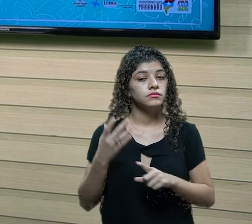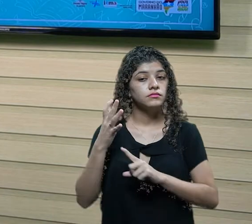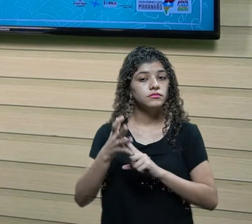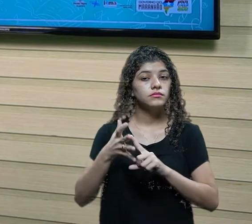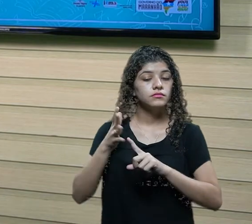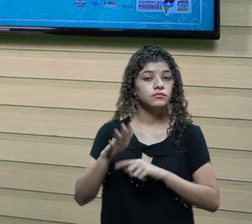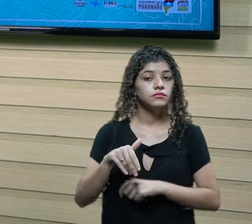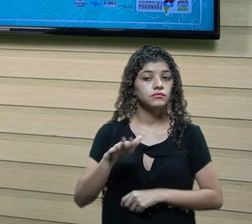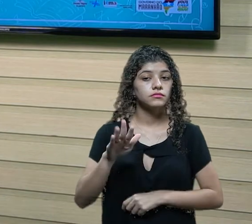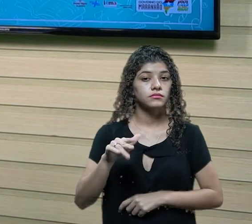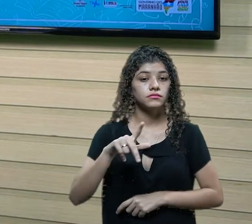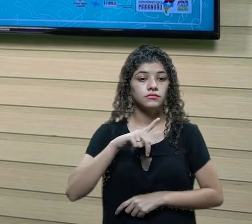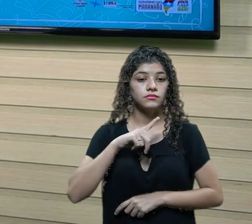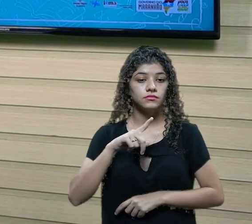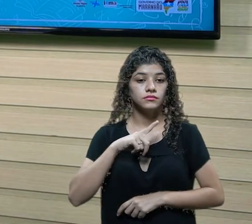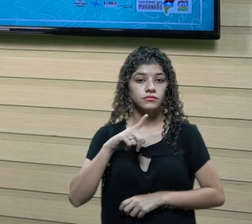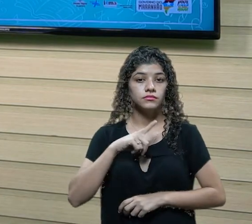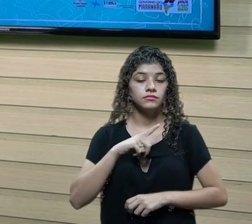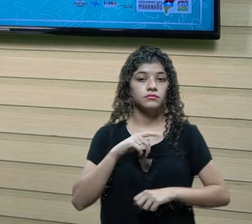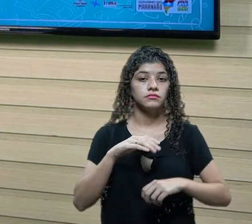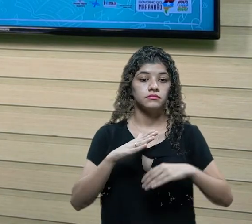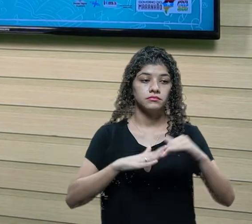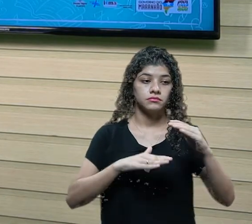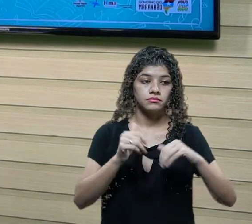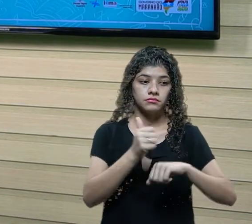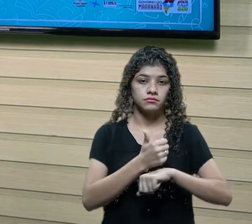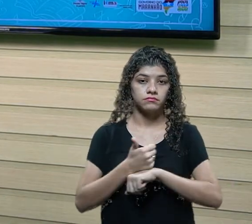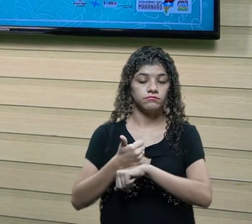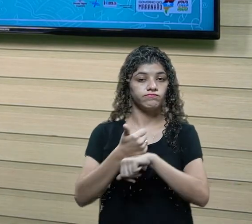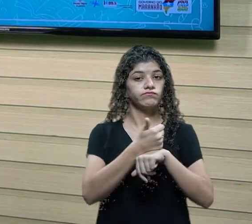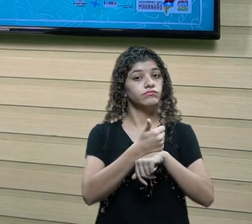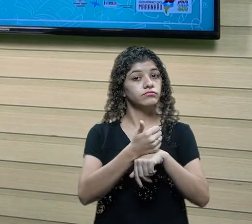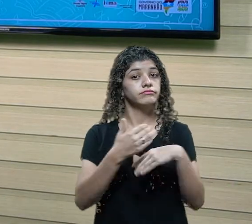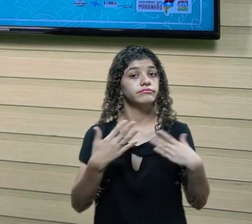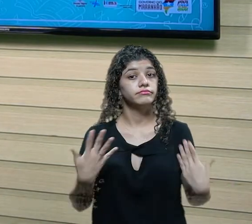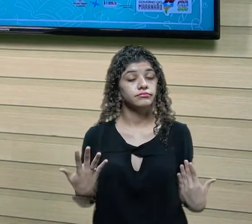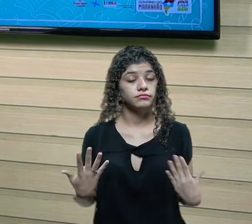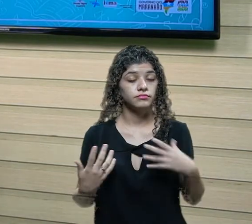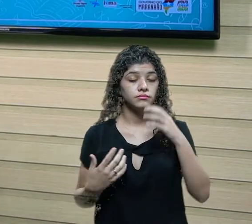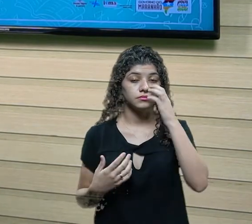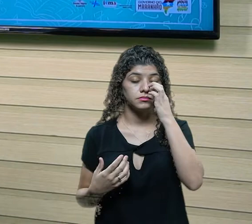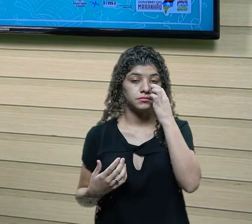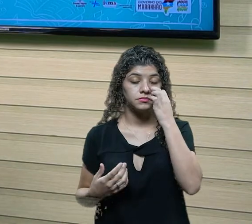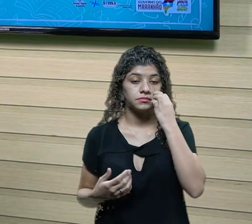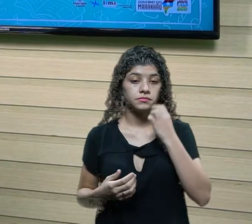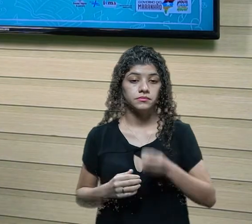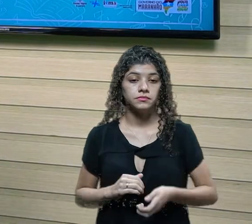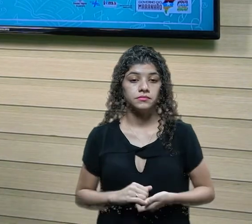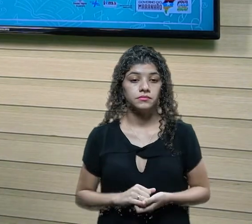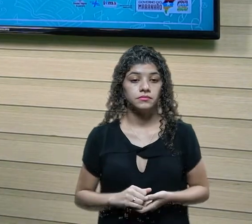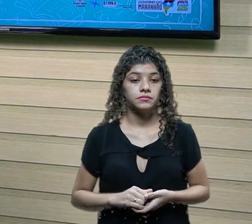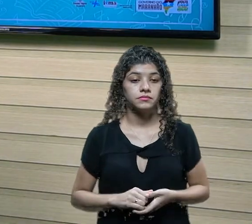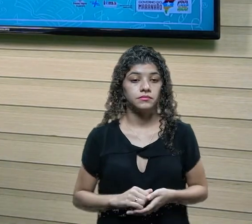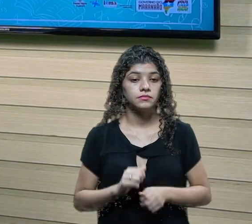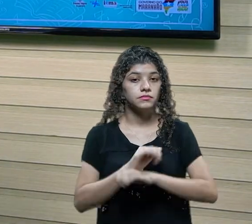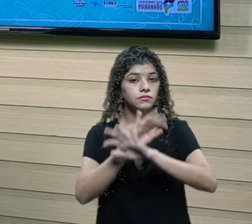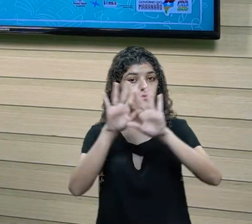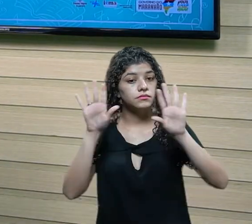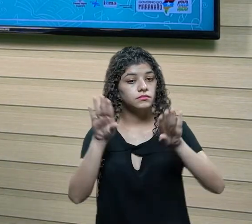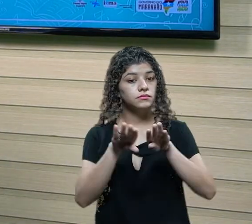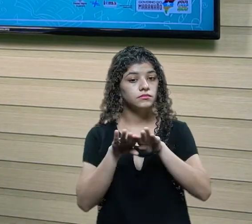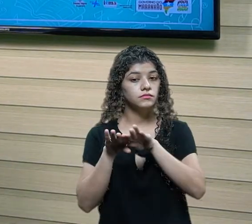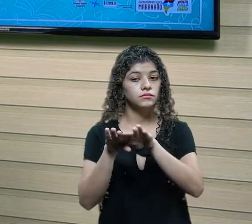Então quem é o palestrante ele tem expertise na área é preciso ficar claro o nível de conhecimento